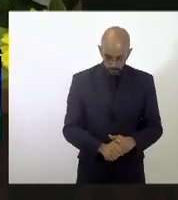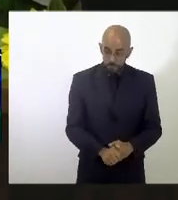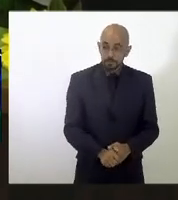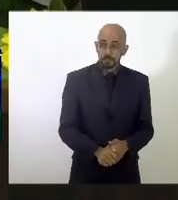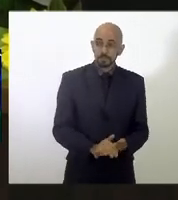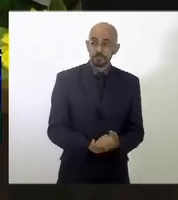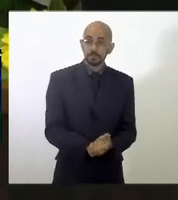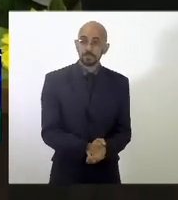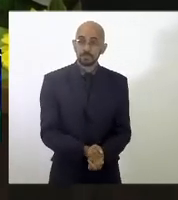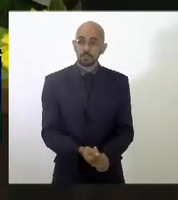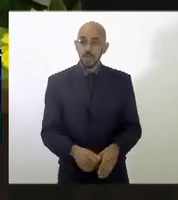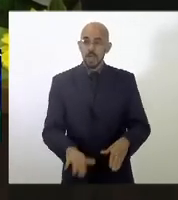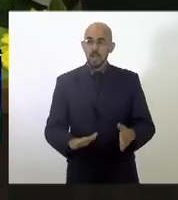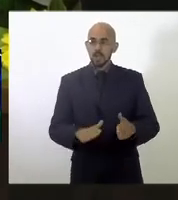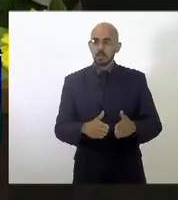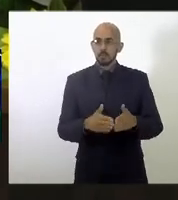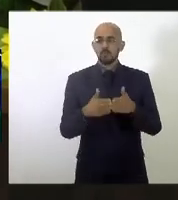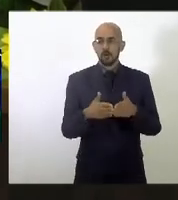Por favor.